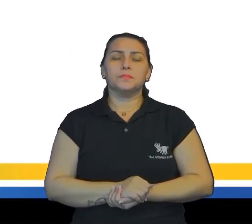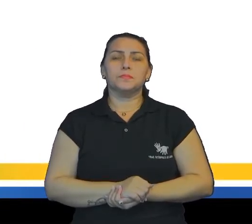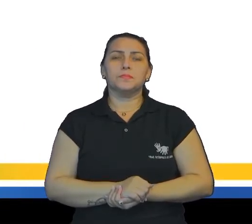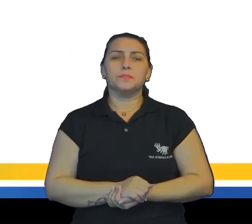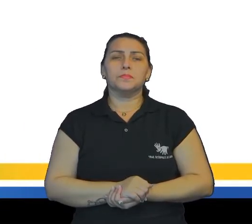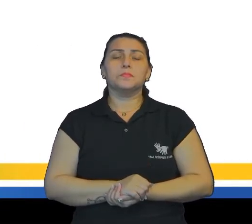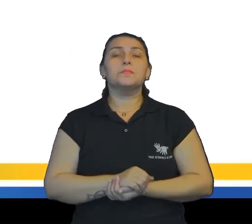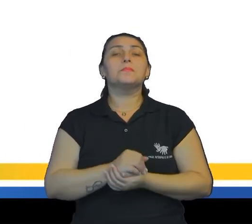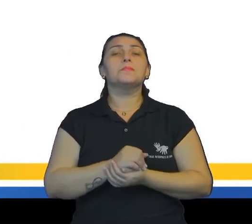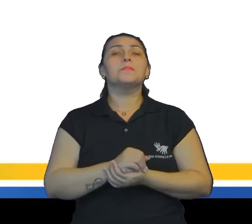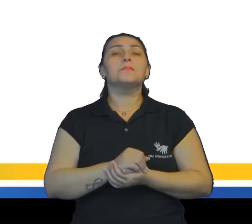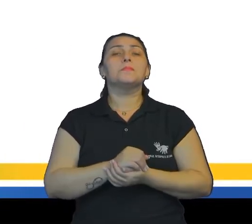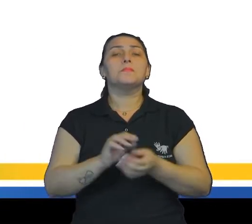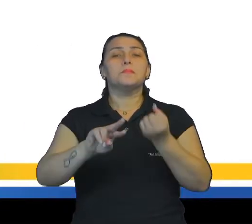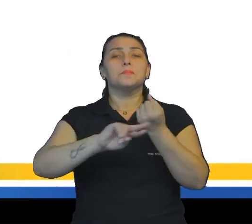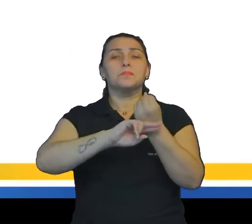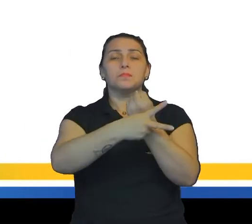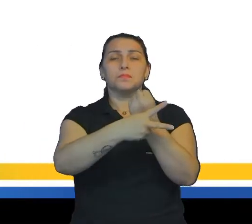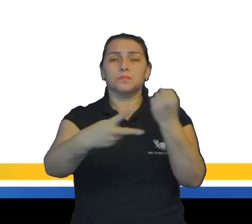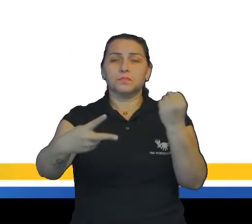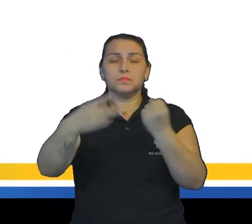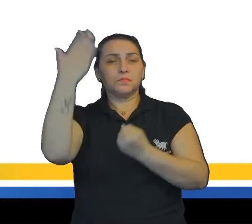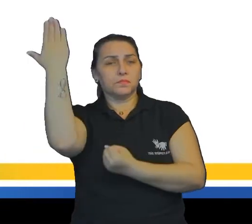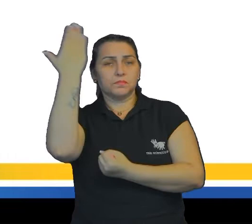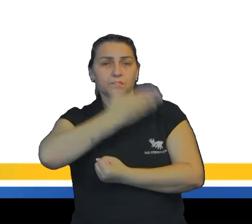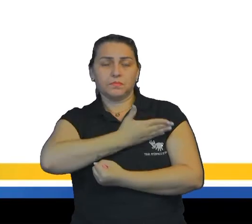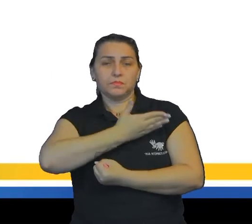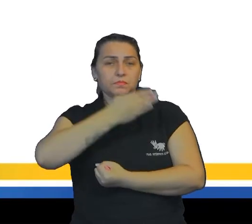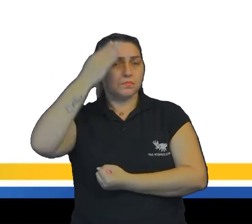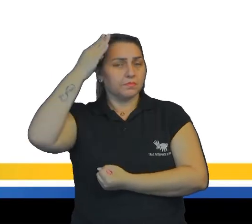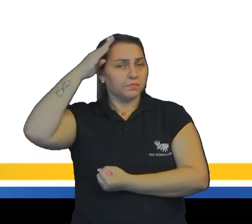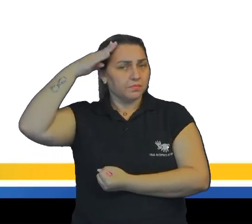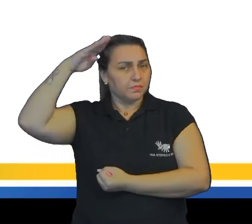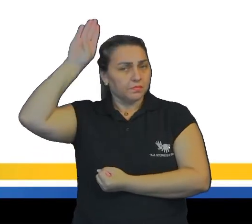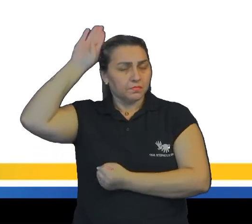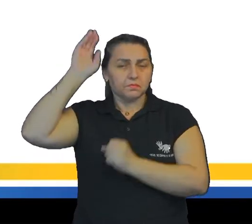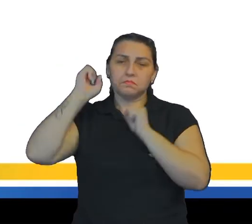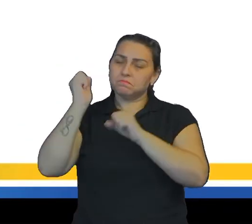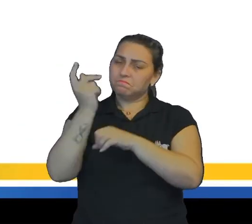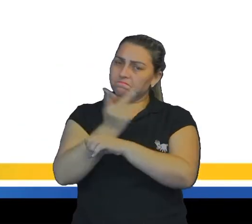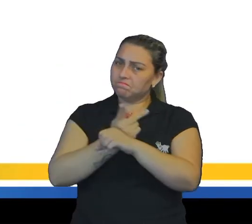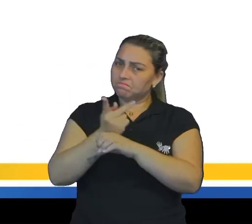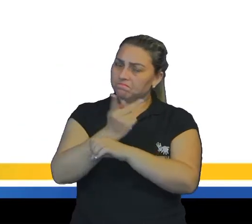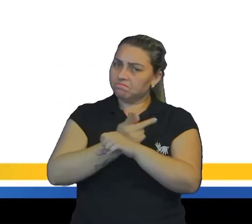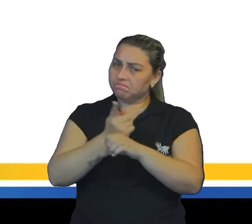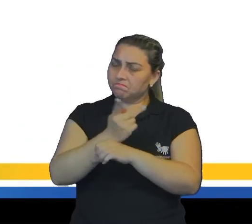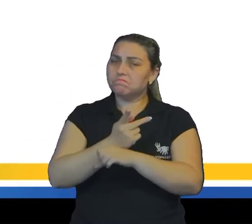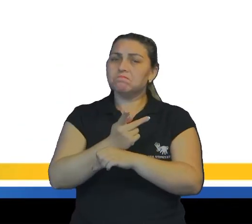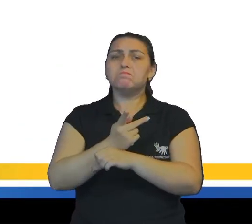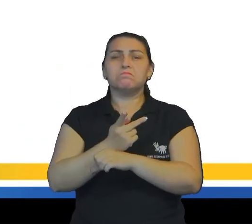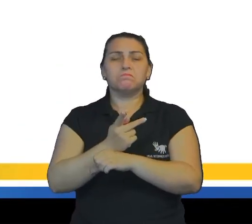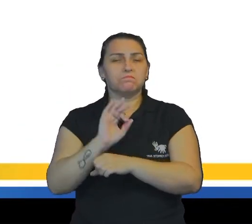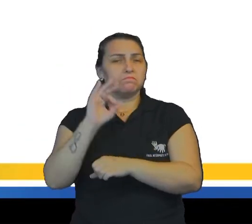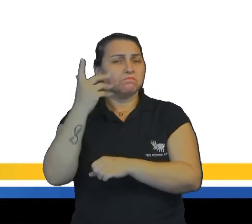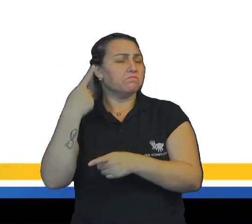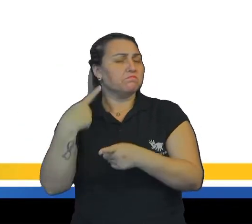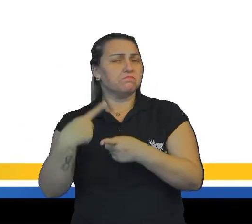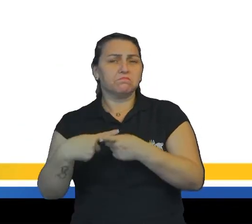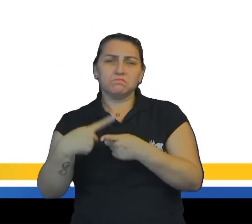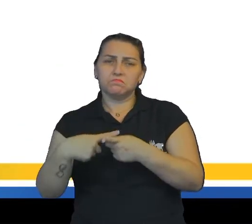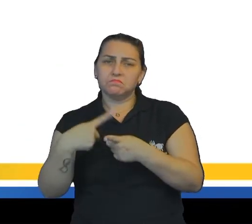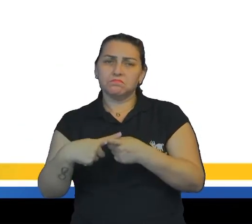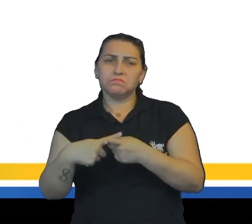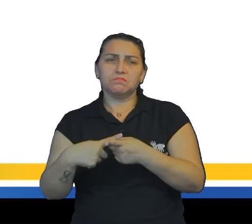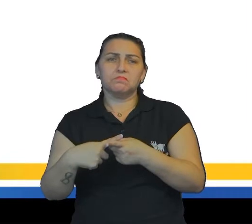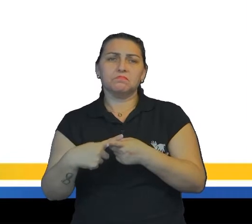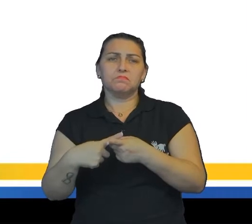Argumento de causa e consequência. Para comprovar uma tese, você pode buscar as relações de causa, os motivos, os porquês